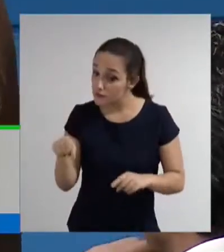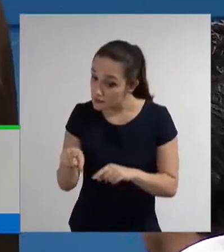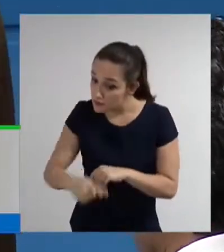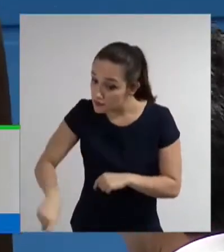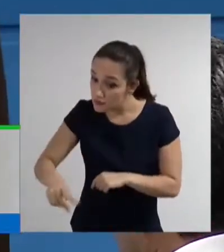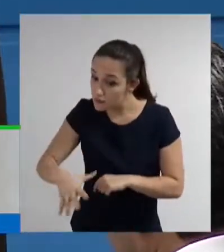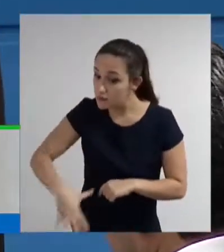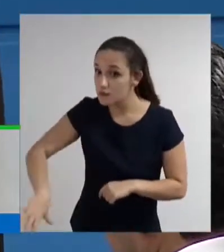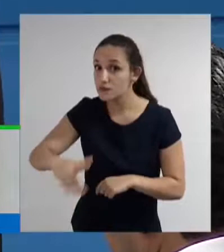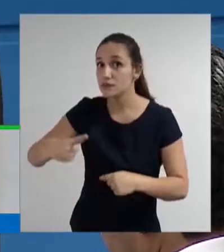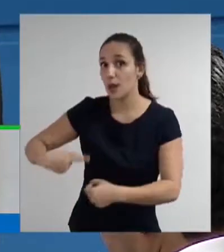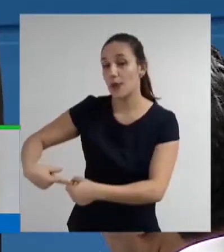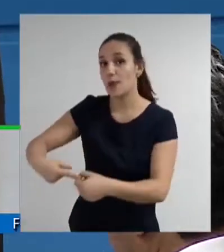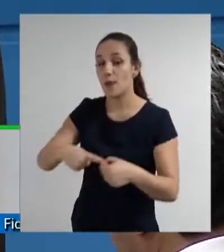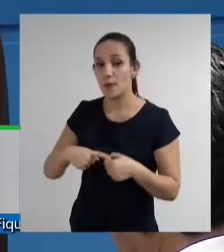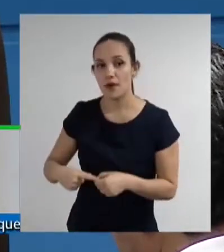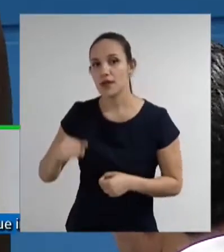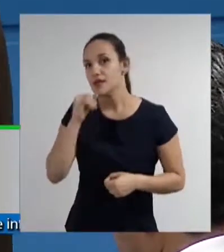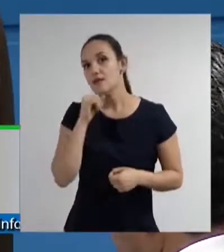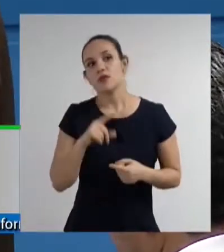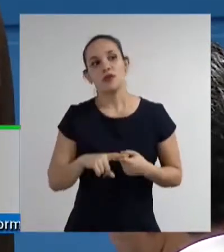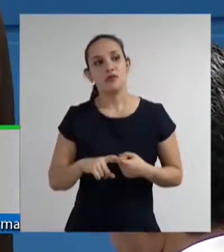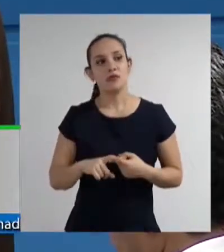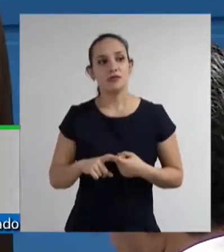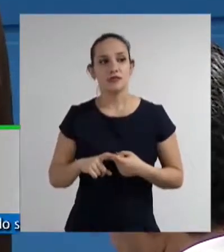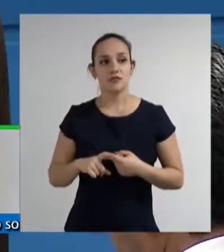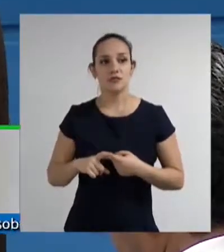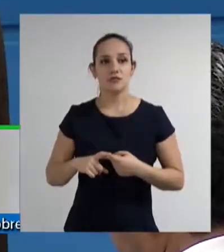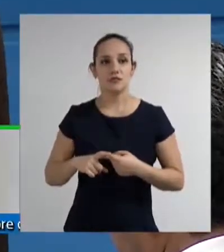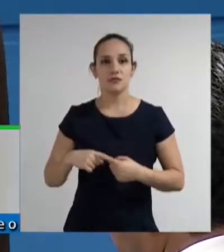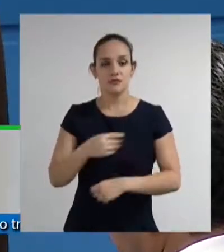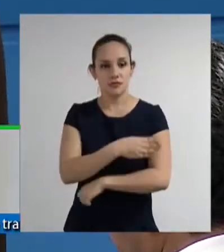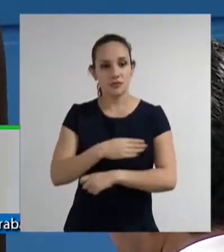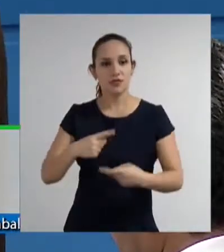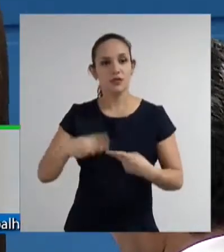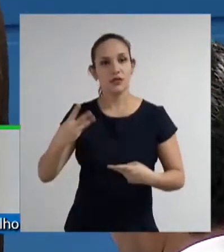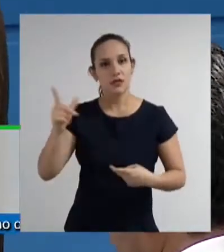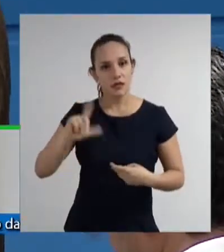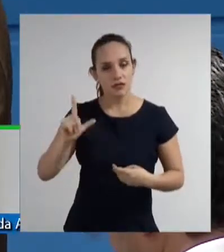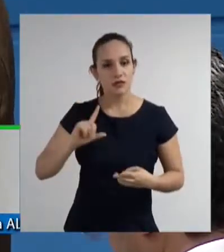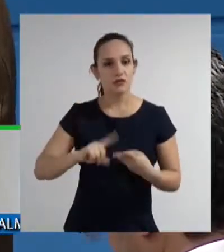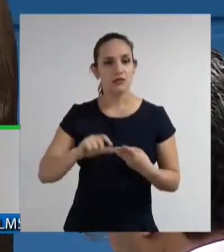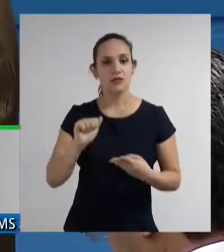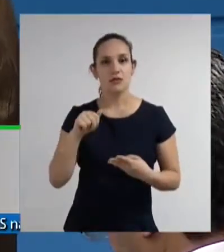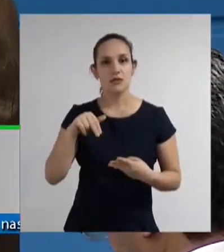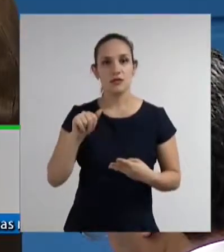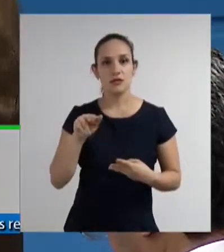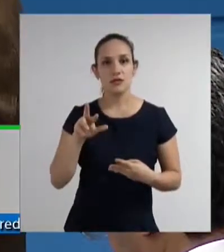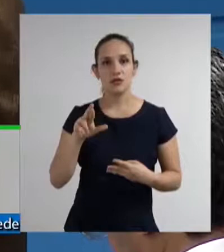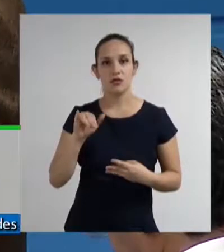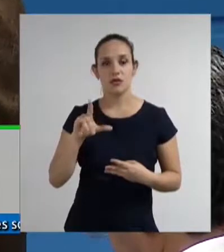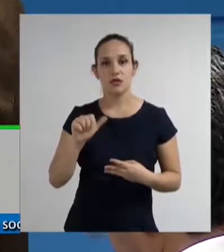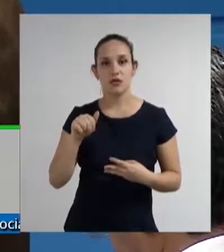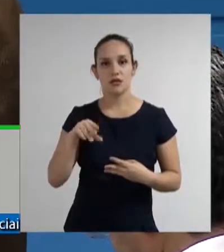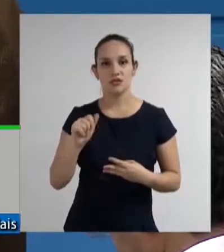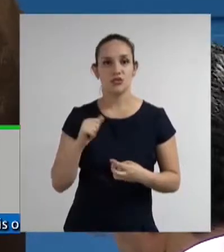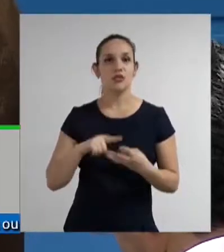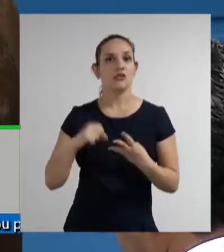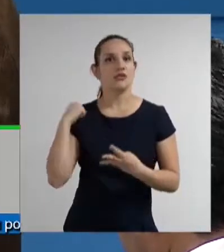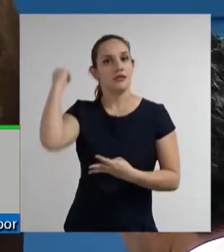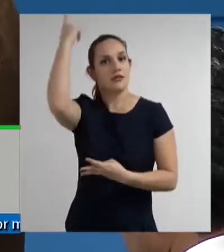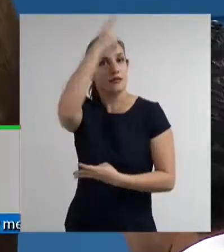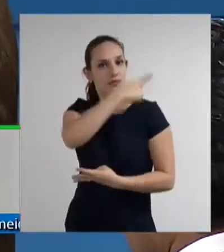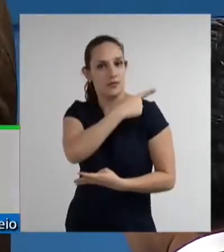municípios, igual Batayporã, Três Lagoas, Anaurilândia, Santa Rita do Pardo, né,